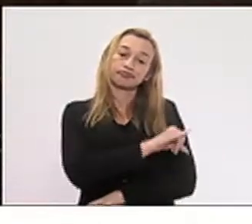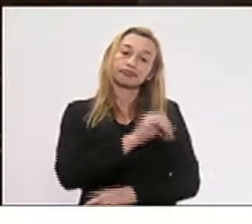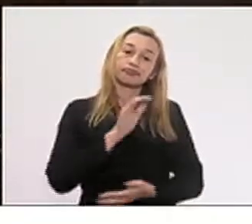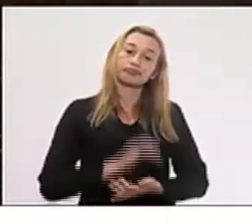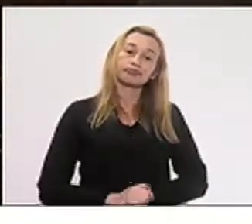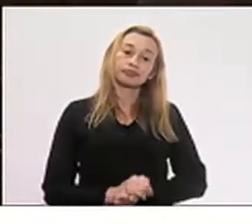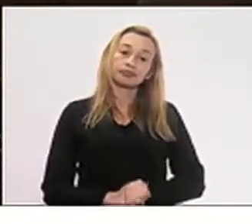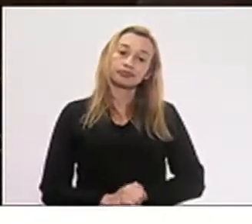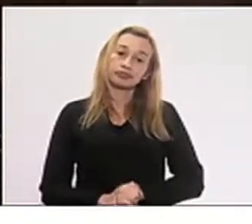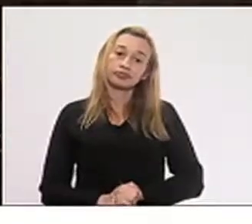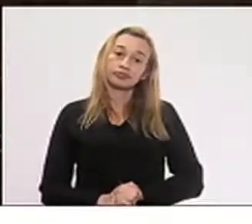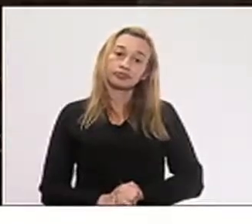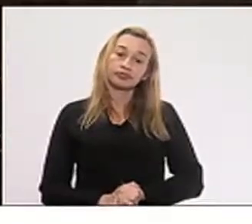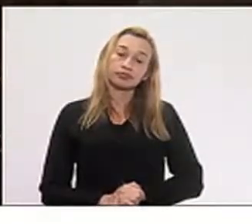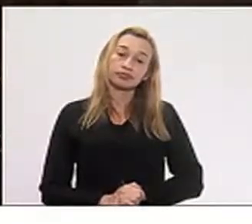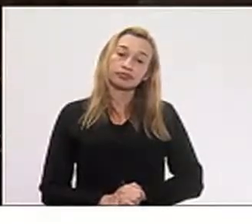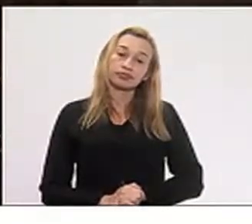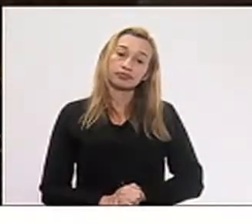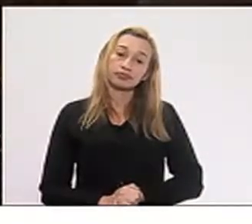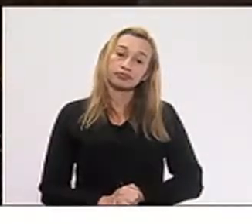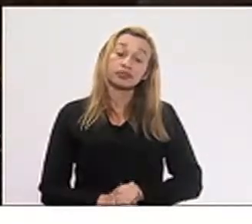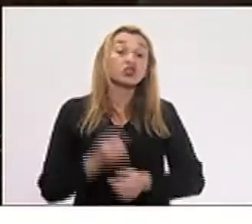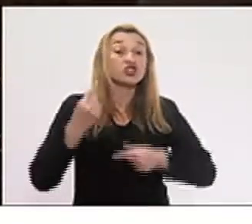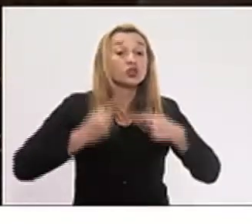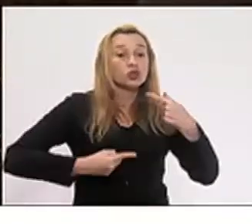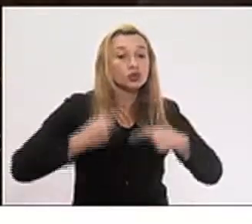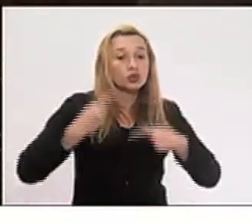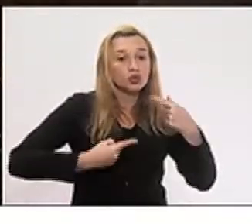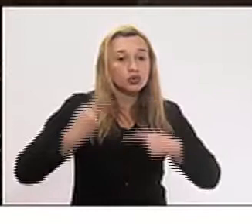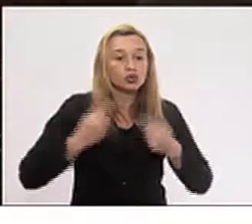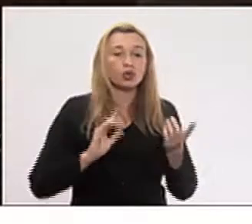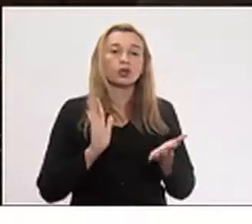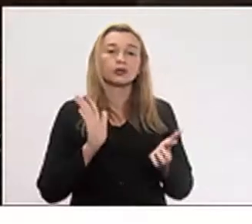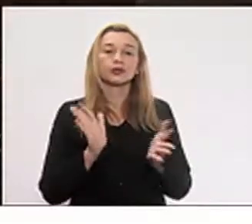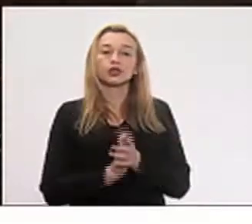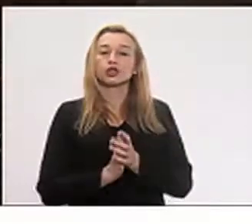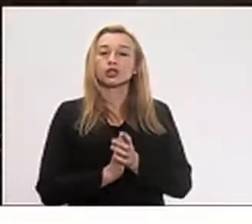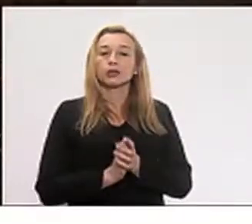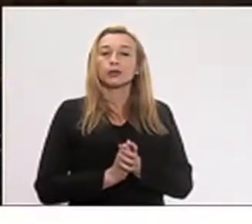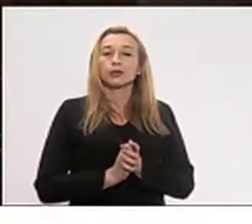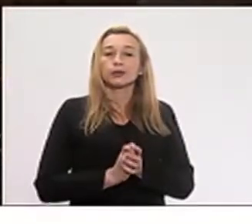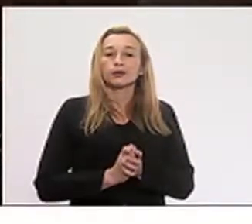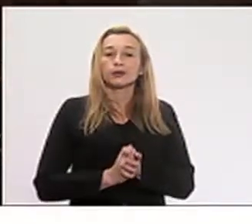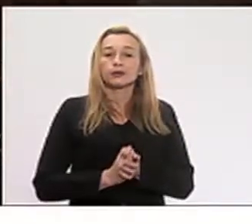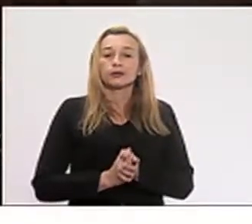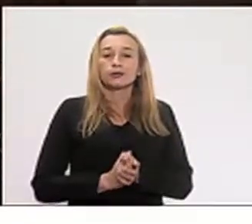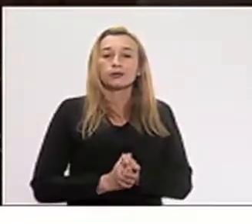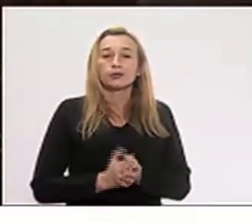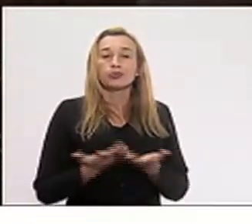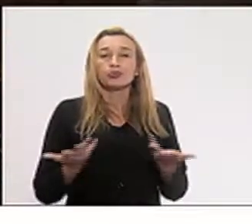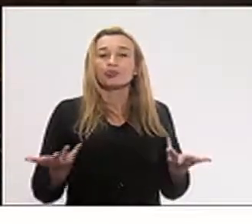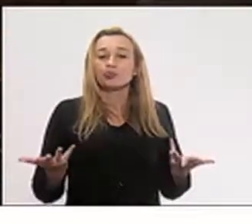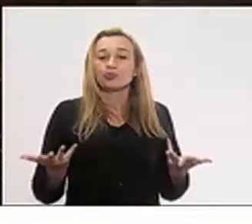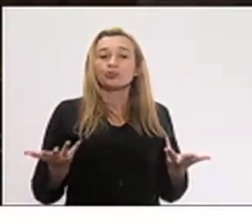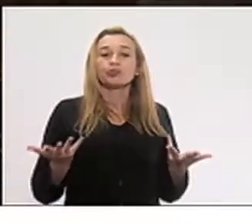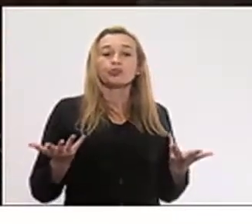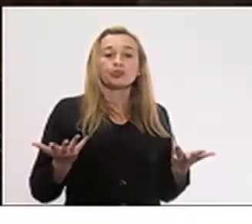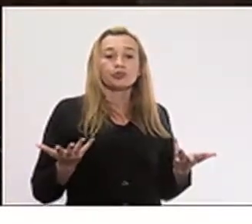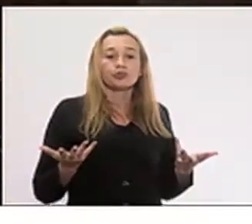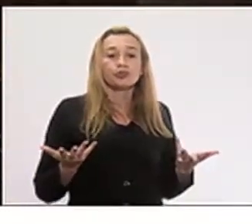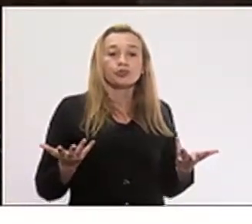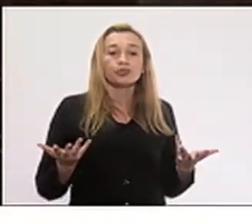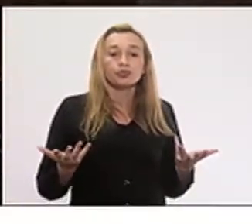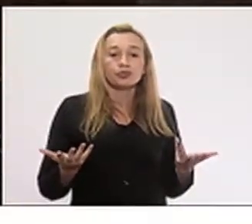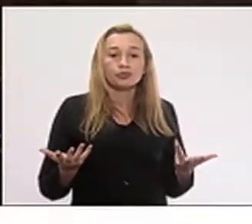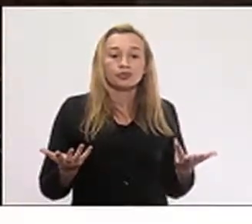fosse o palco de discussões, de debates, inclusive com divergências